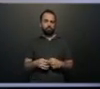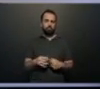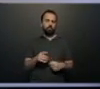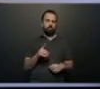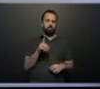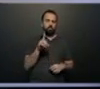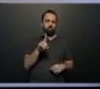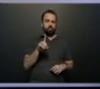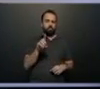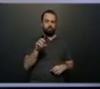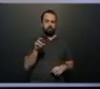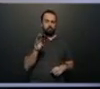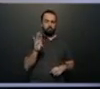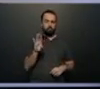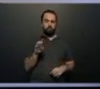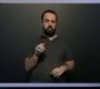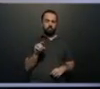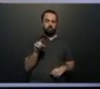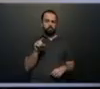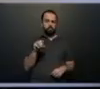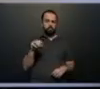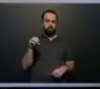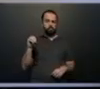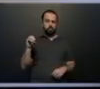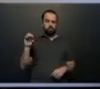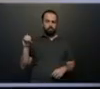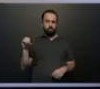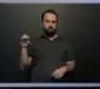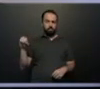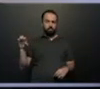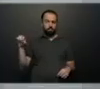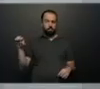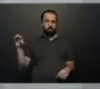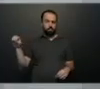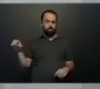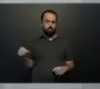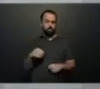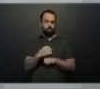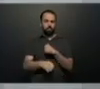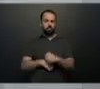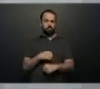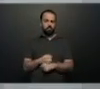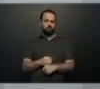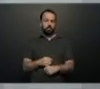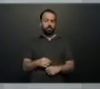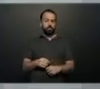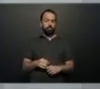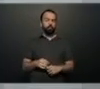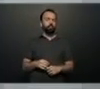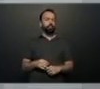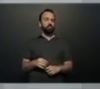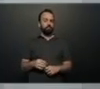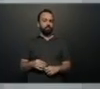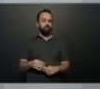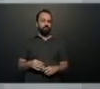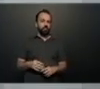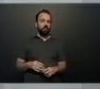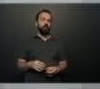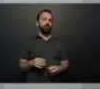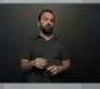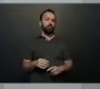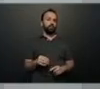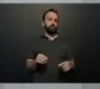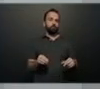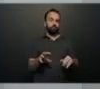pneu, ninguém sabe ainda ao certo. Então, tirar esses materiais de um lixo comum, além de diminuir